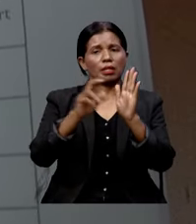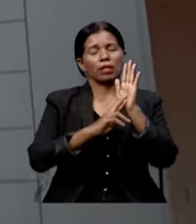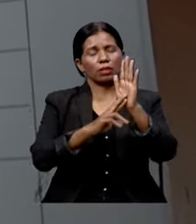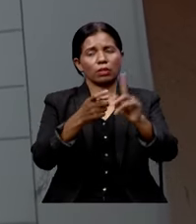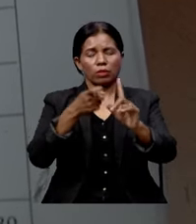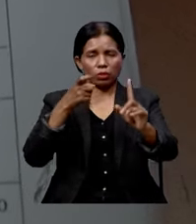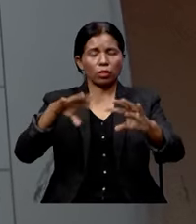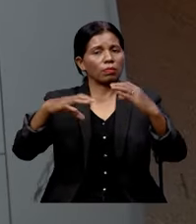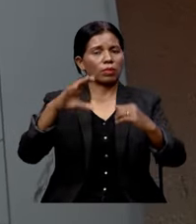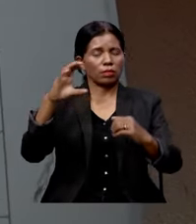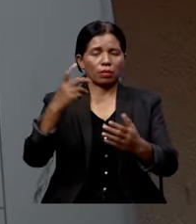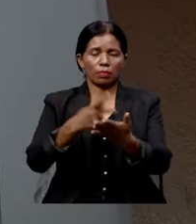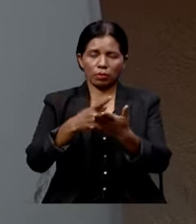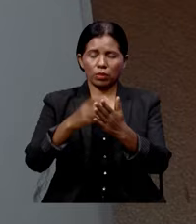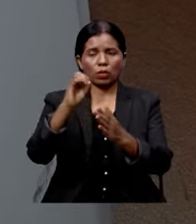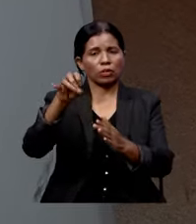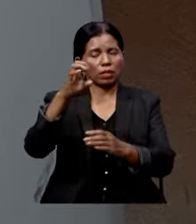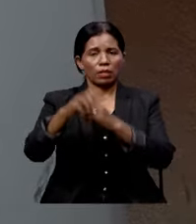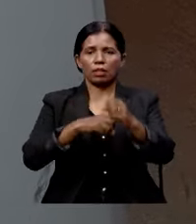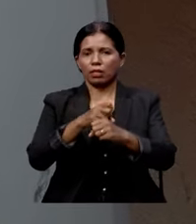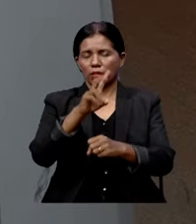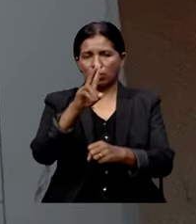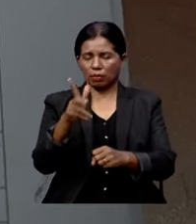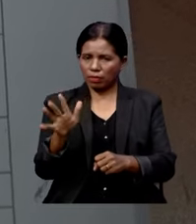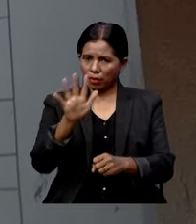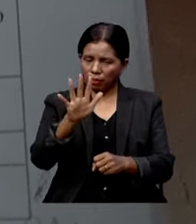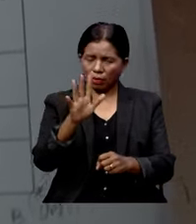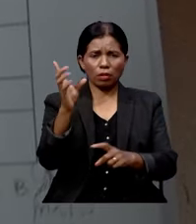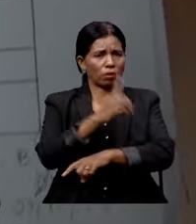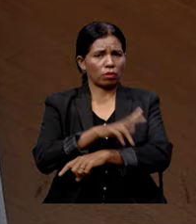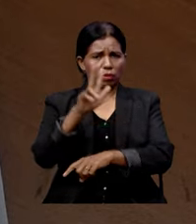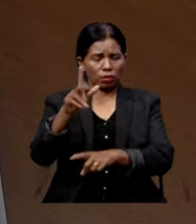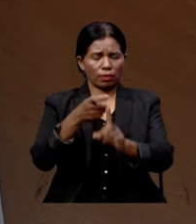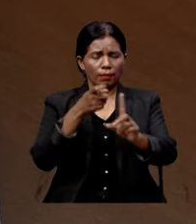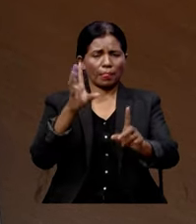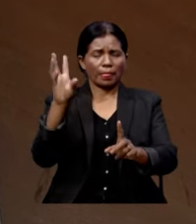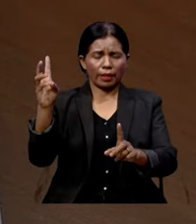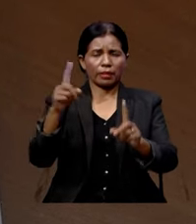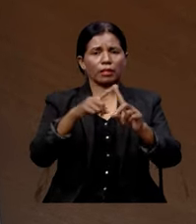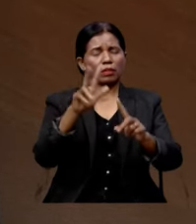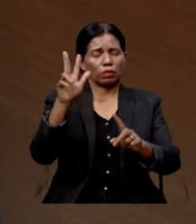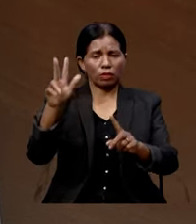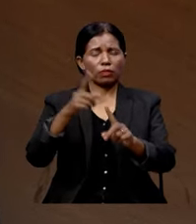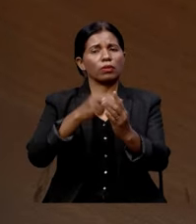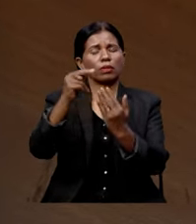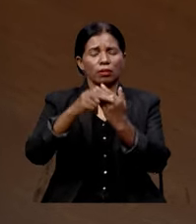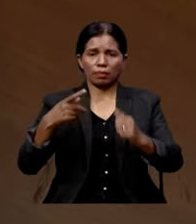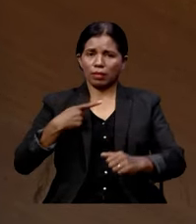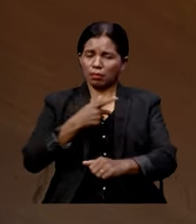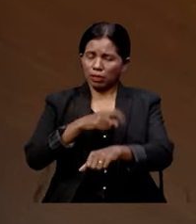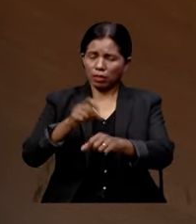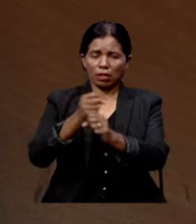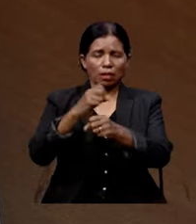a Comissão C, com a proposta lei OGE, Tinang Rio Rua, Alexandre Lima. Durante Lorong Tolu, a Lorong Nen, to Lorong Balu, fula novembro, Parlamento Nacional se